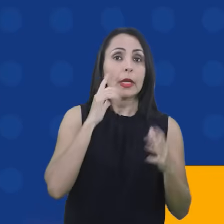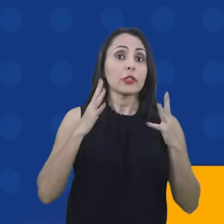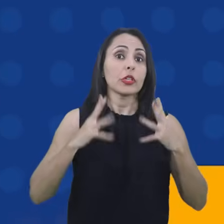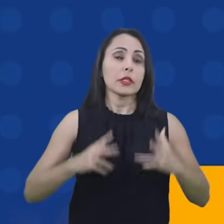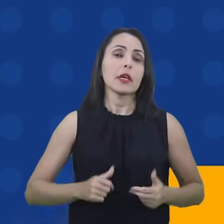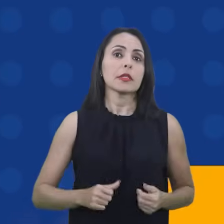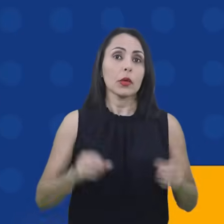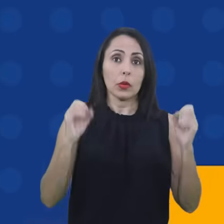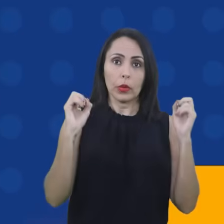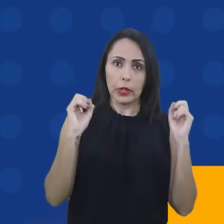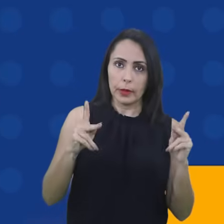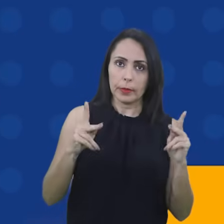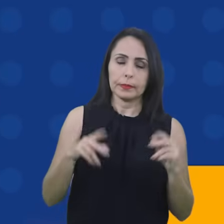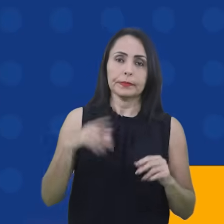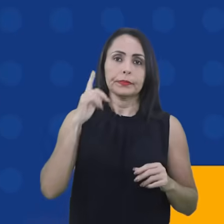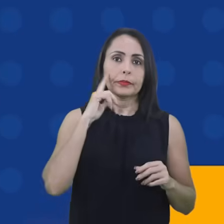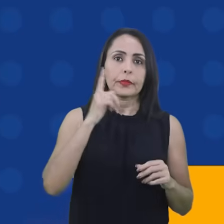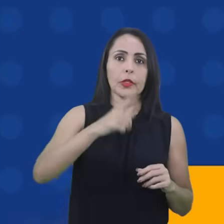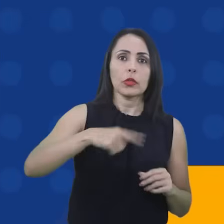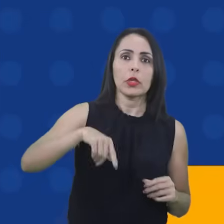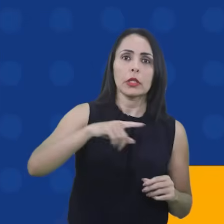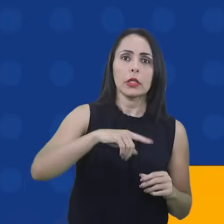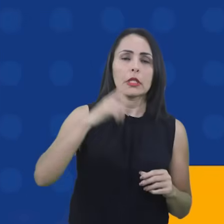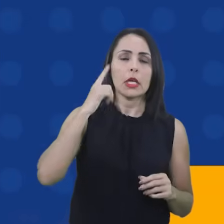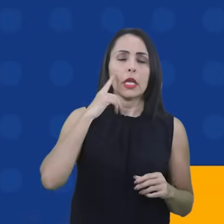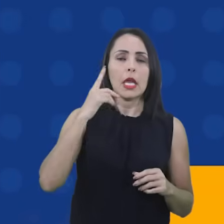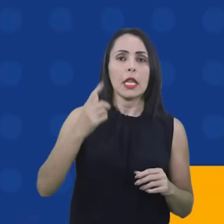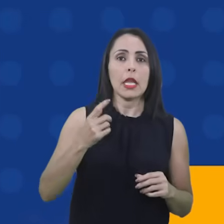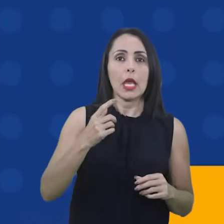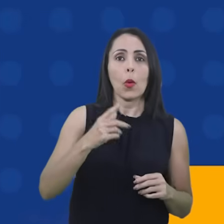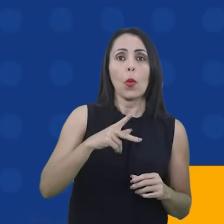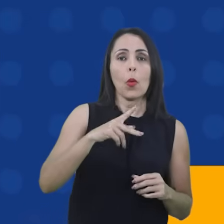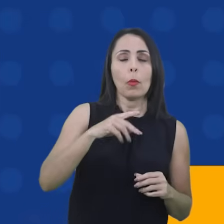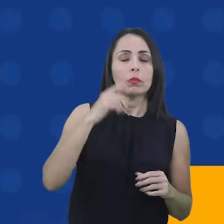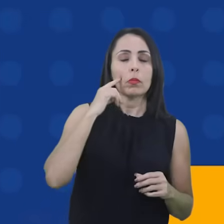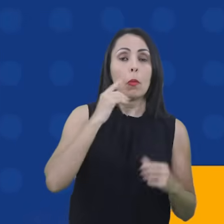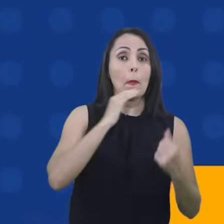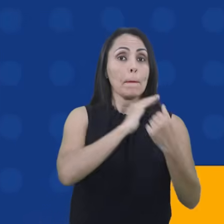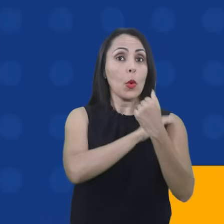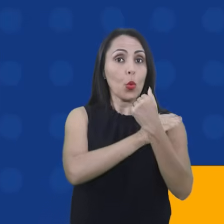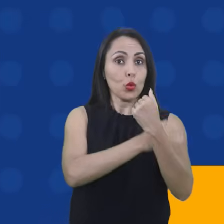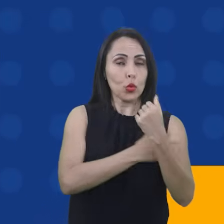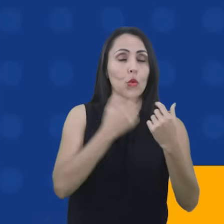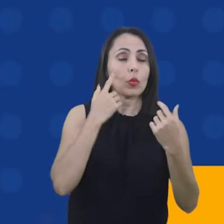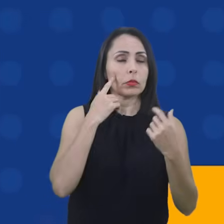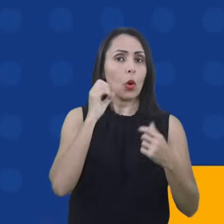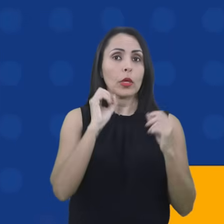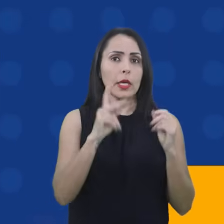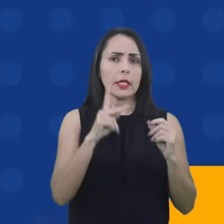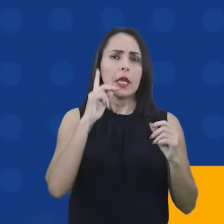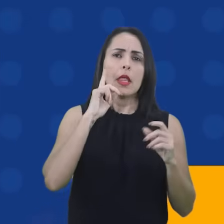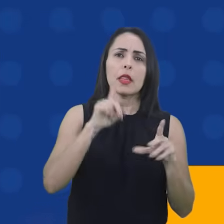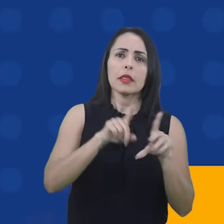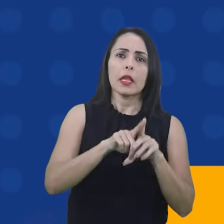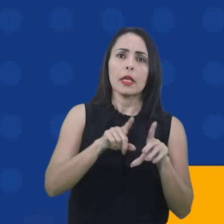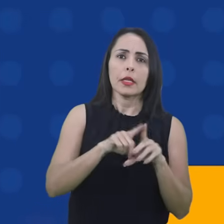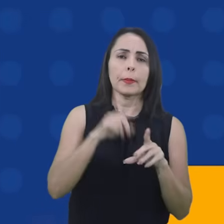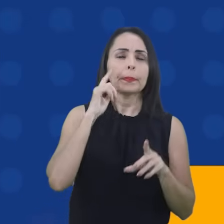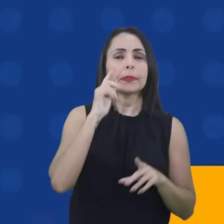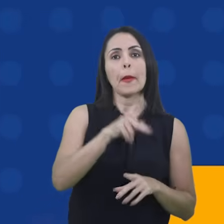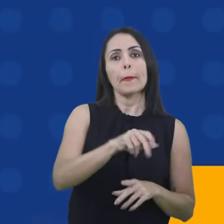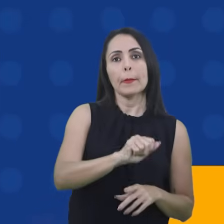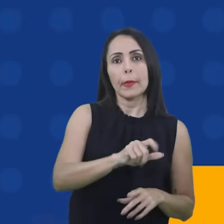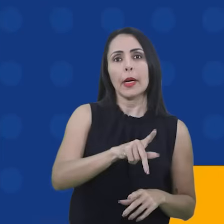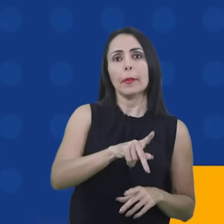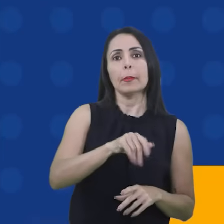higienização oral, ok? A nossa língua, ela é um músculo, ok? Esse músculo aí, ele está repleto de papilas,